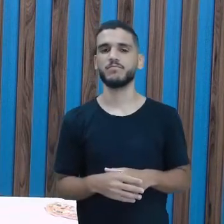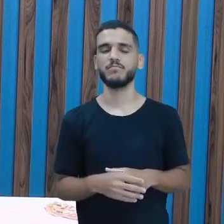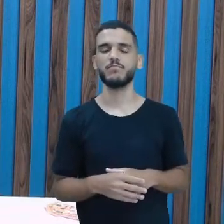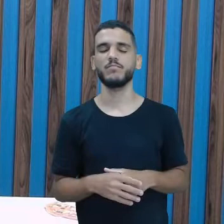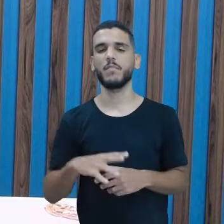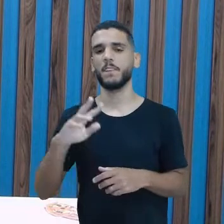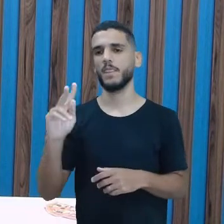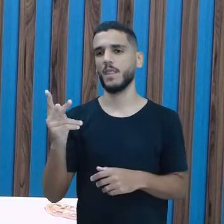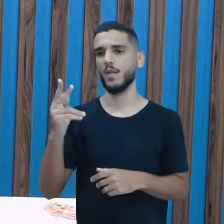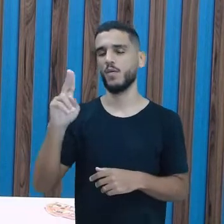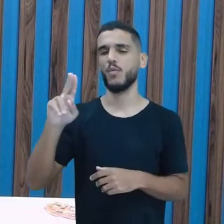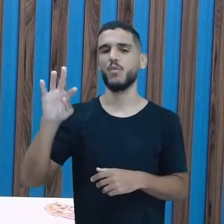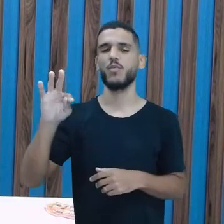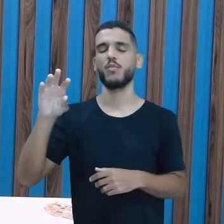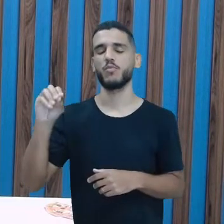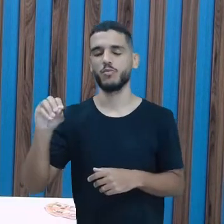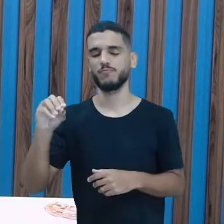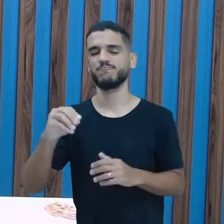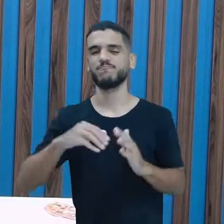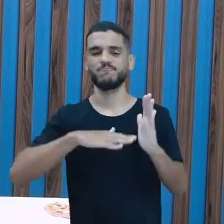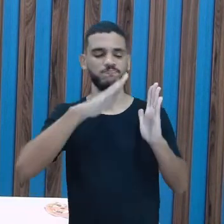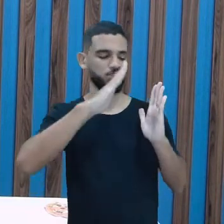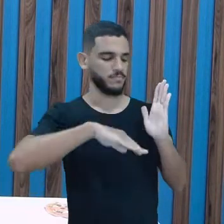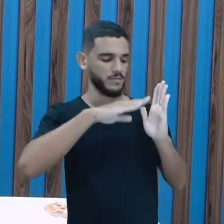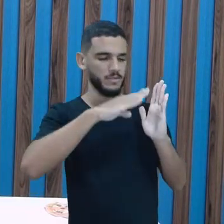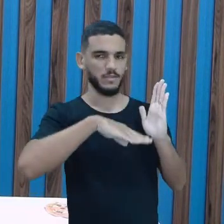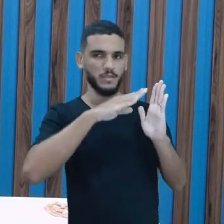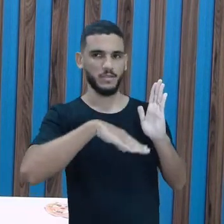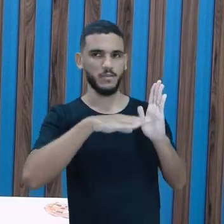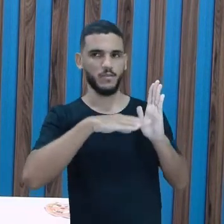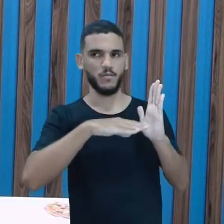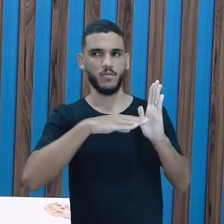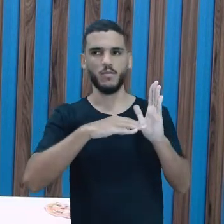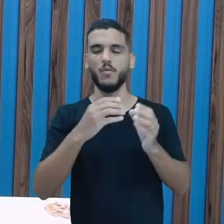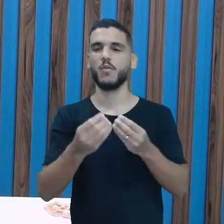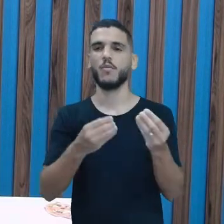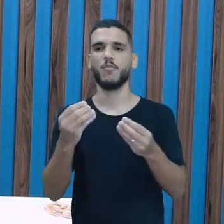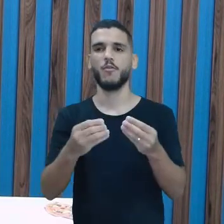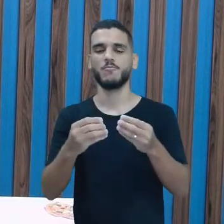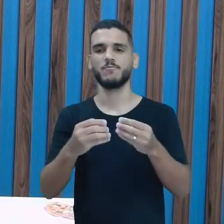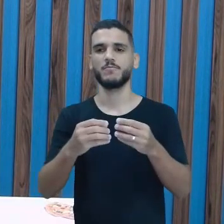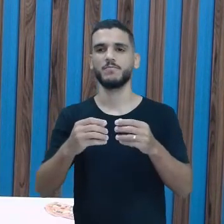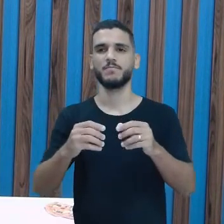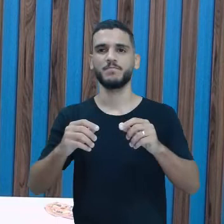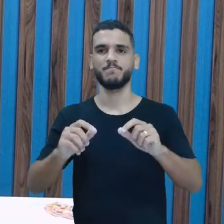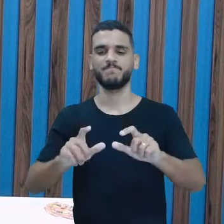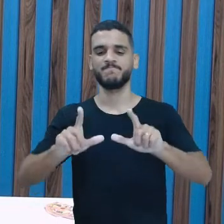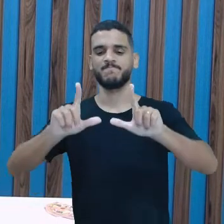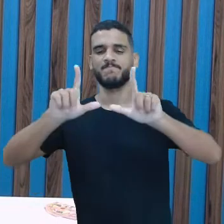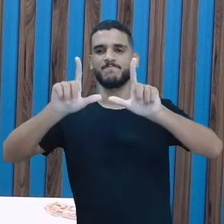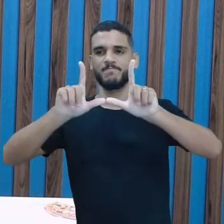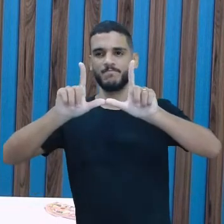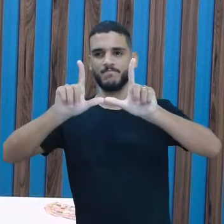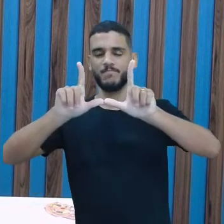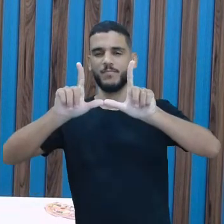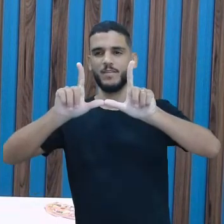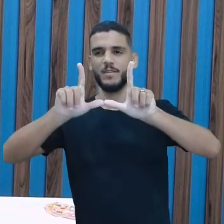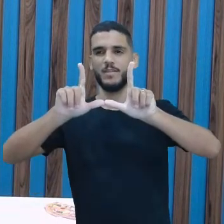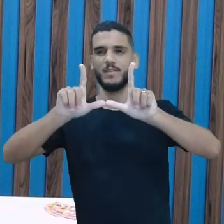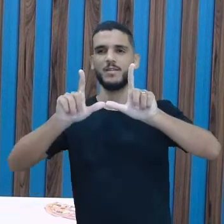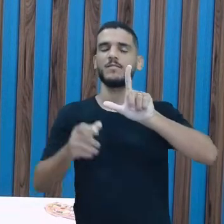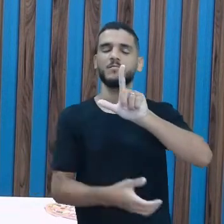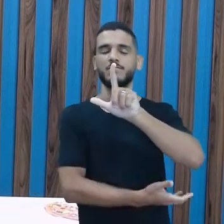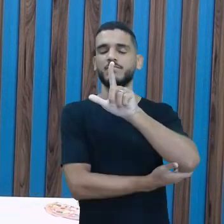ele pegou a folha e decidiu pintar na horizontal. Ele pintou aqui a metade da folha, só